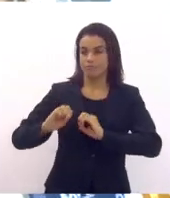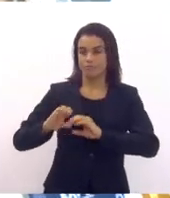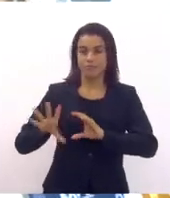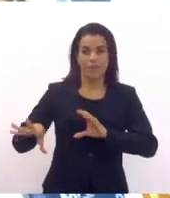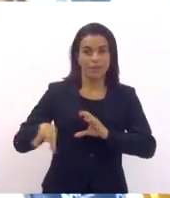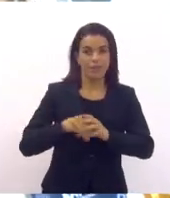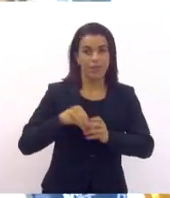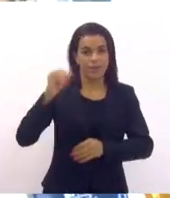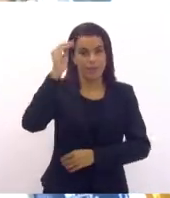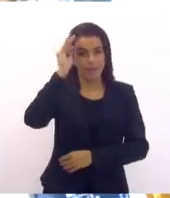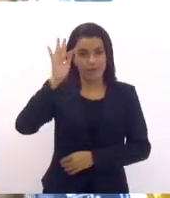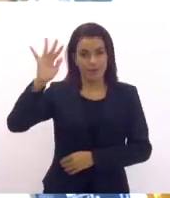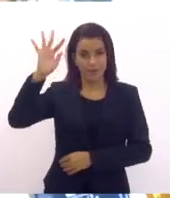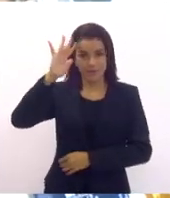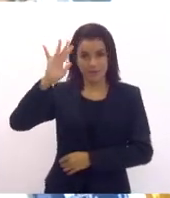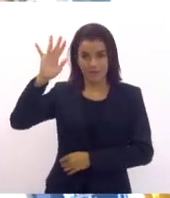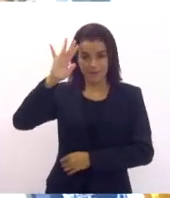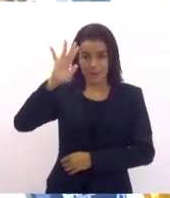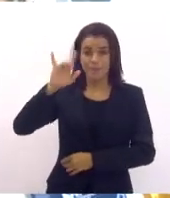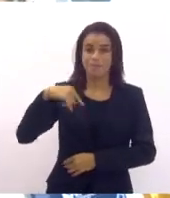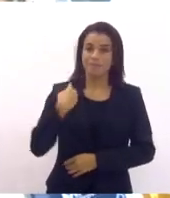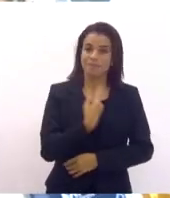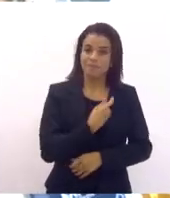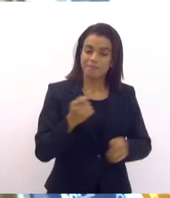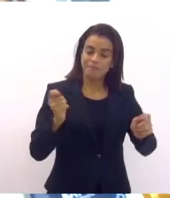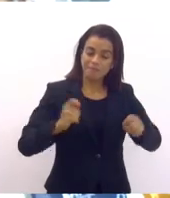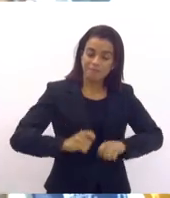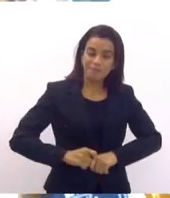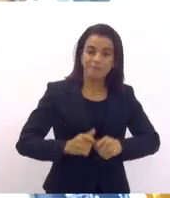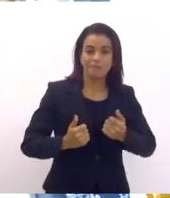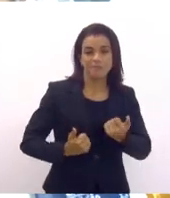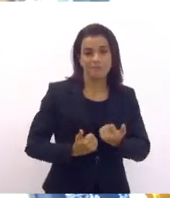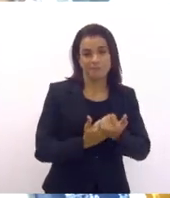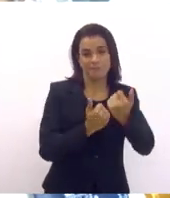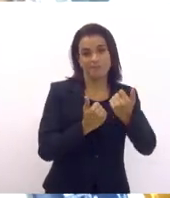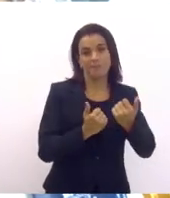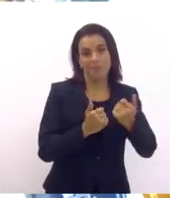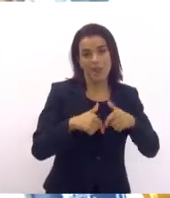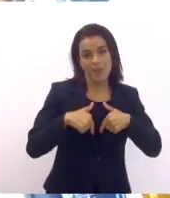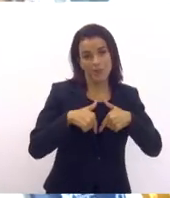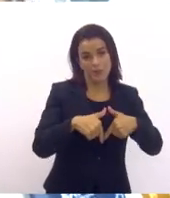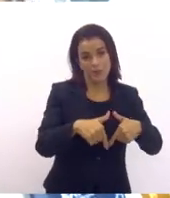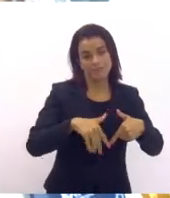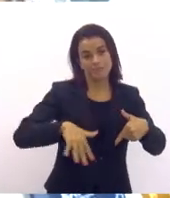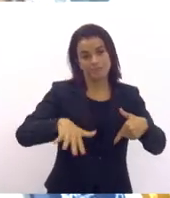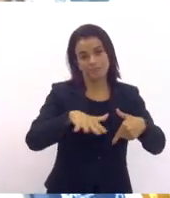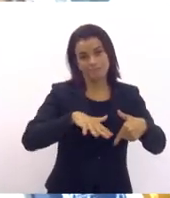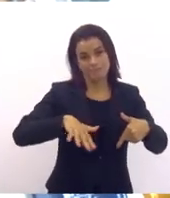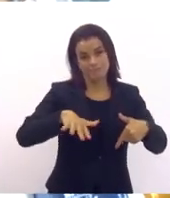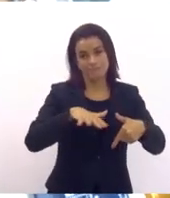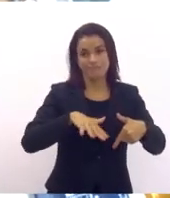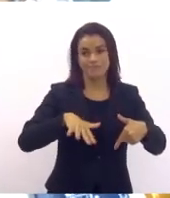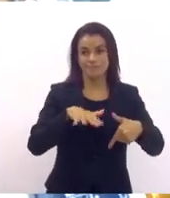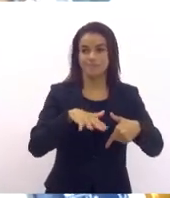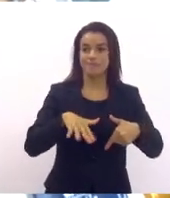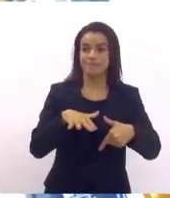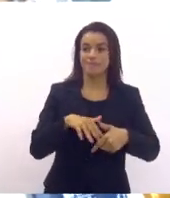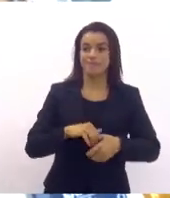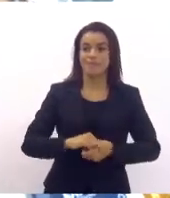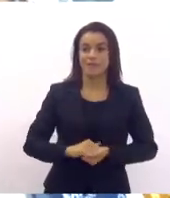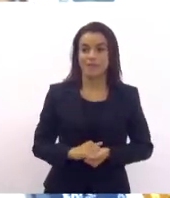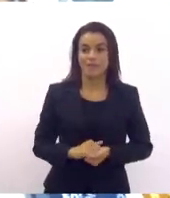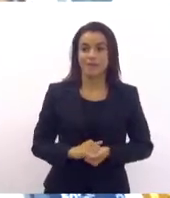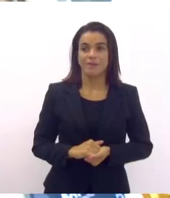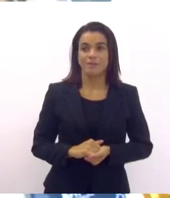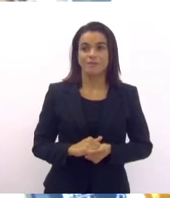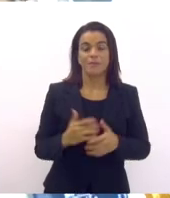filosofia para que a gente também possa estar somando e tá atuando nessa área para ajudar esse lindo projeto Parabéns Luziana